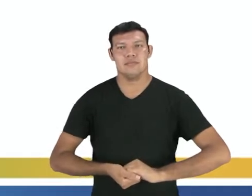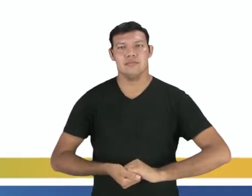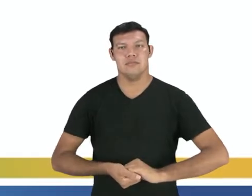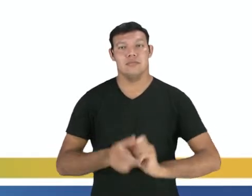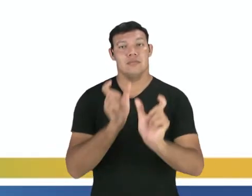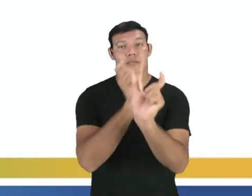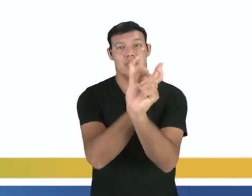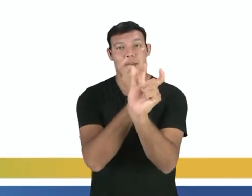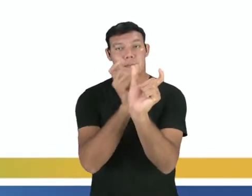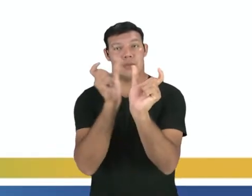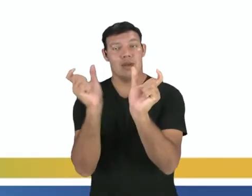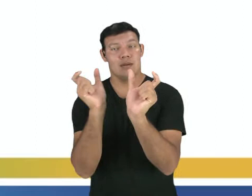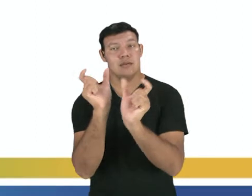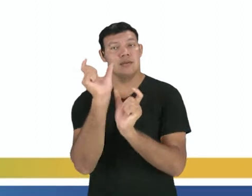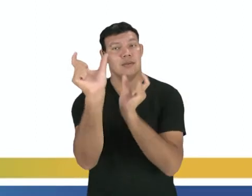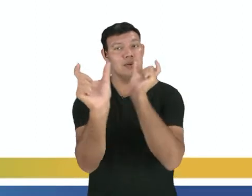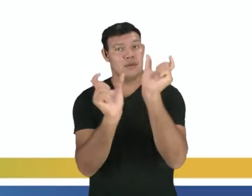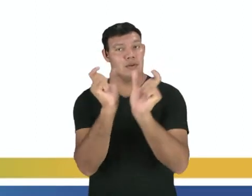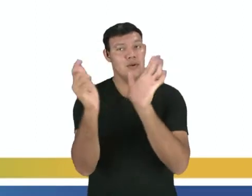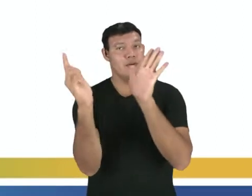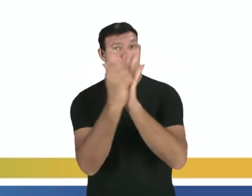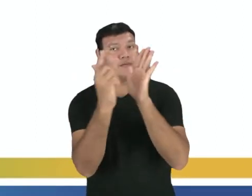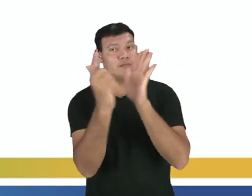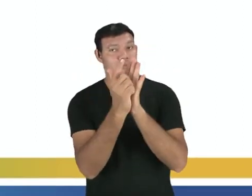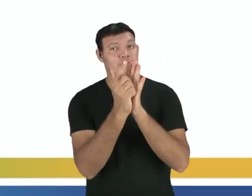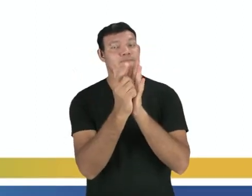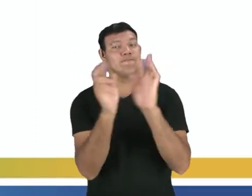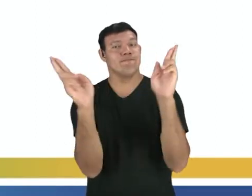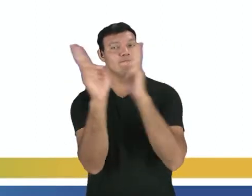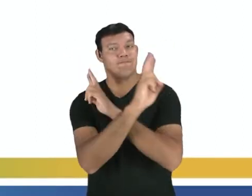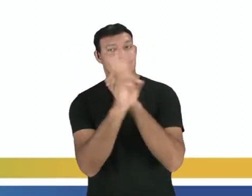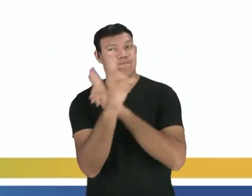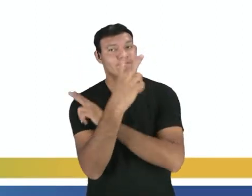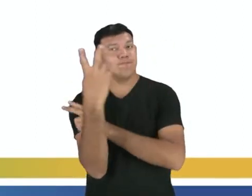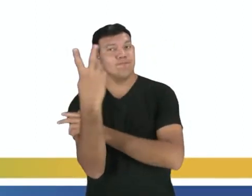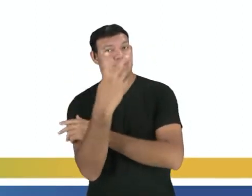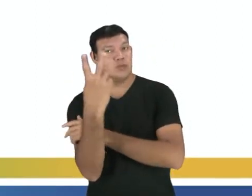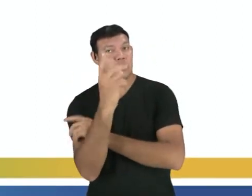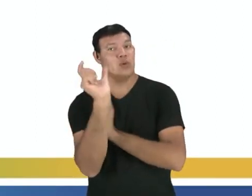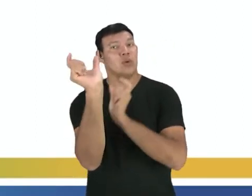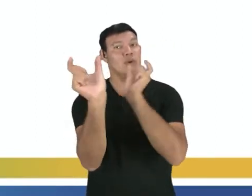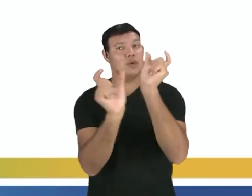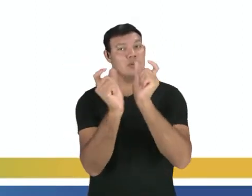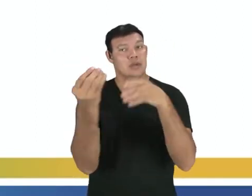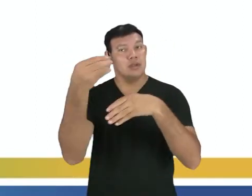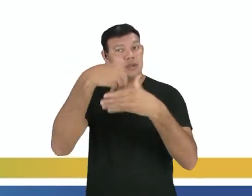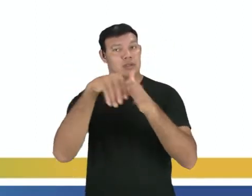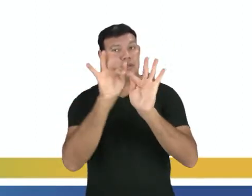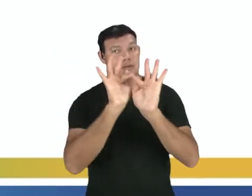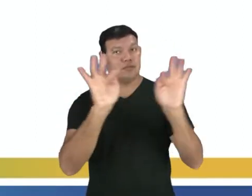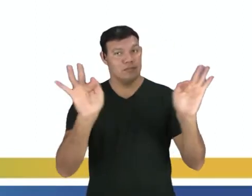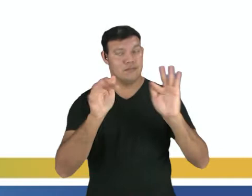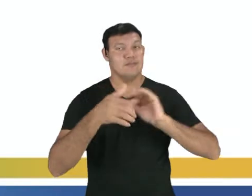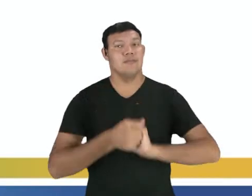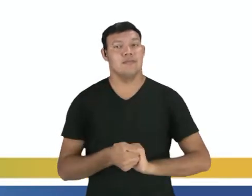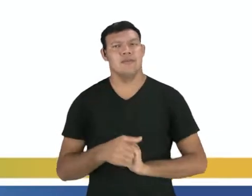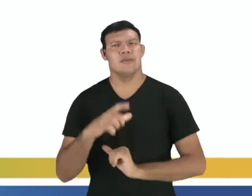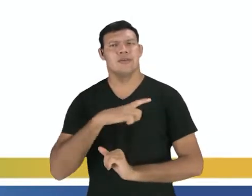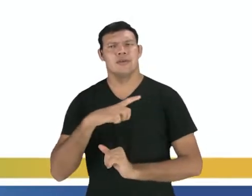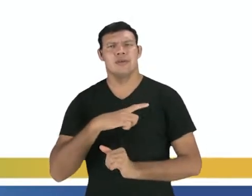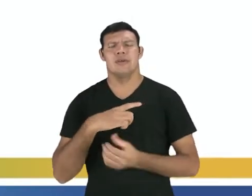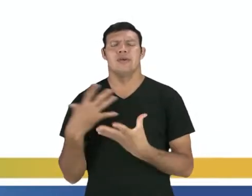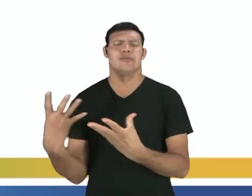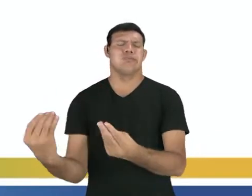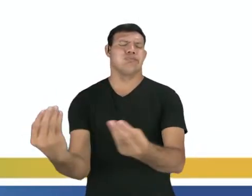as preposições são palavras cuja função é relacionar dois ou mais termos de uma oração existem